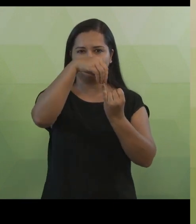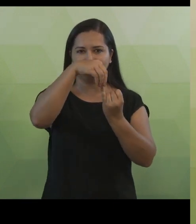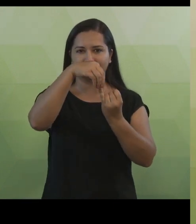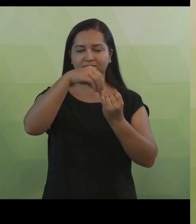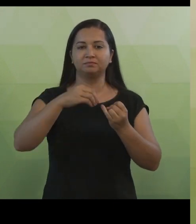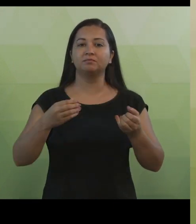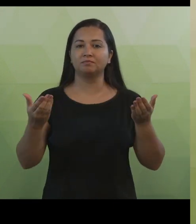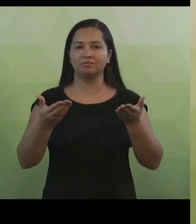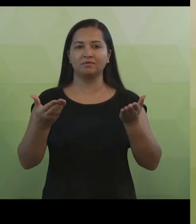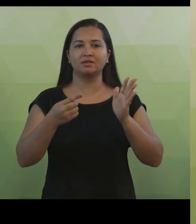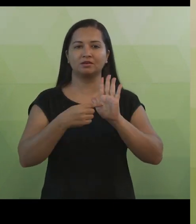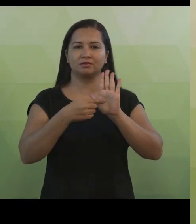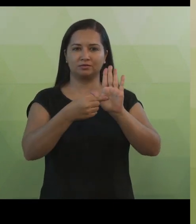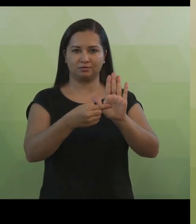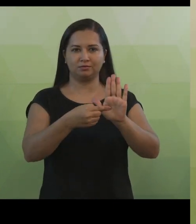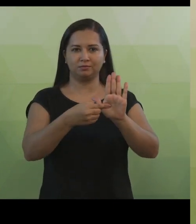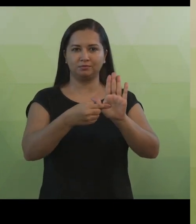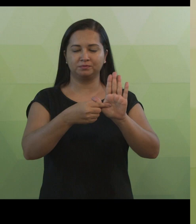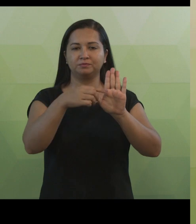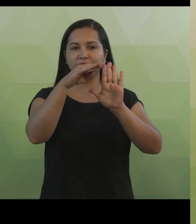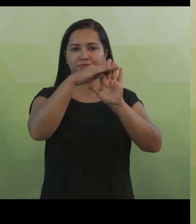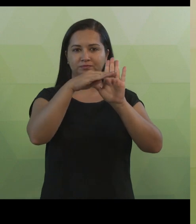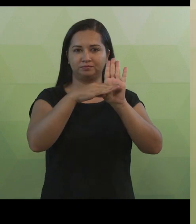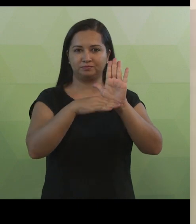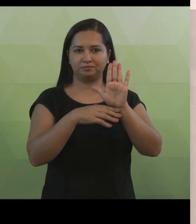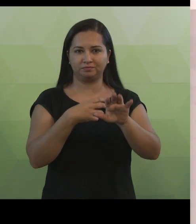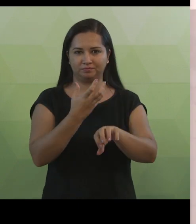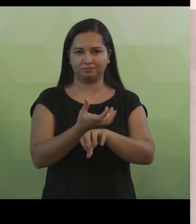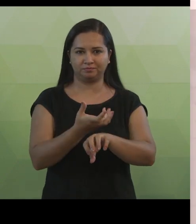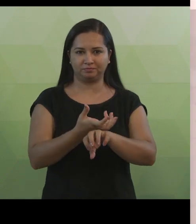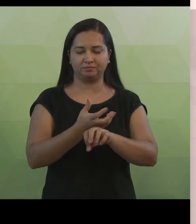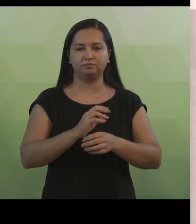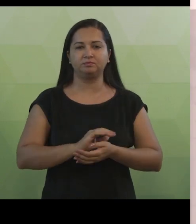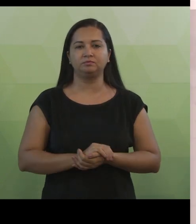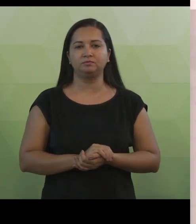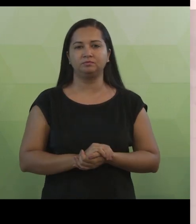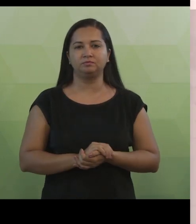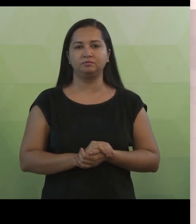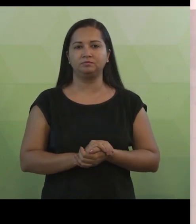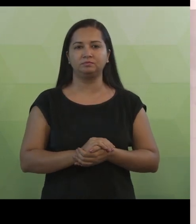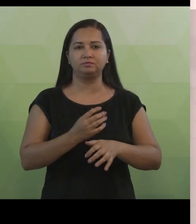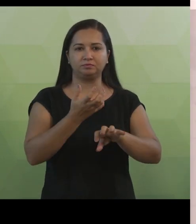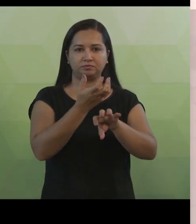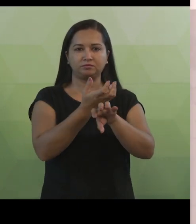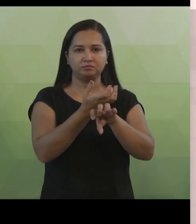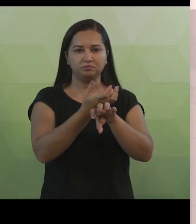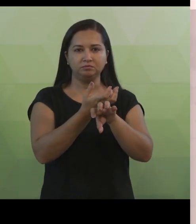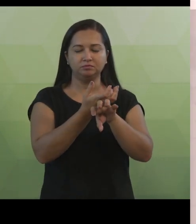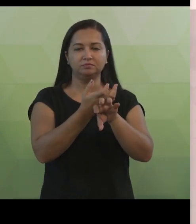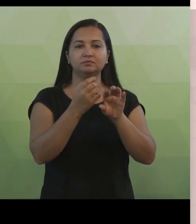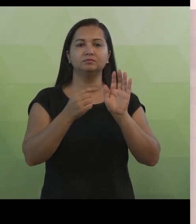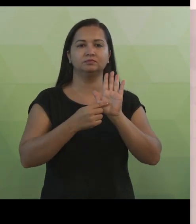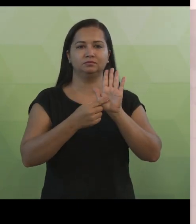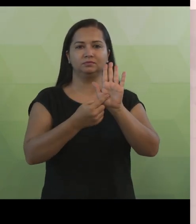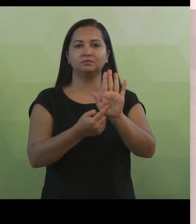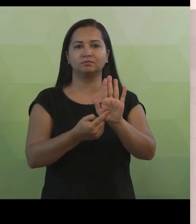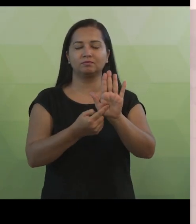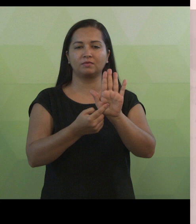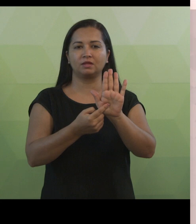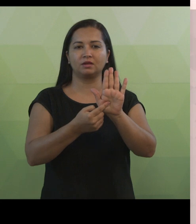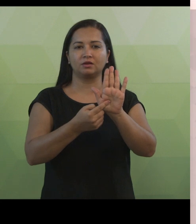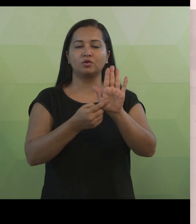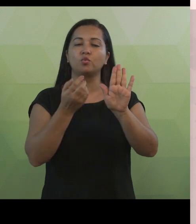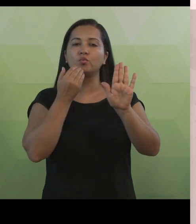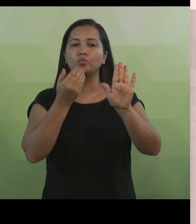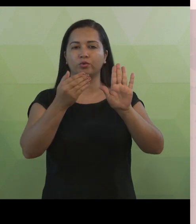Vou apresentar para vocês agora a ementa da nossa disciplina. Bem, a ementa da disciplina propõe abordar os